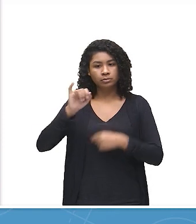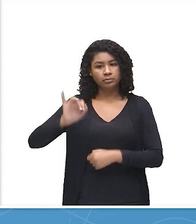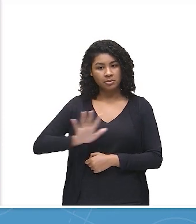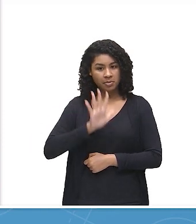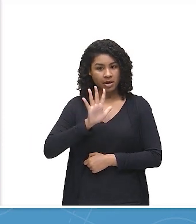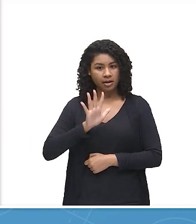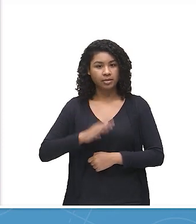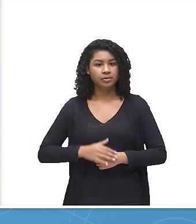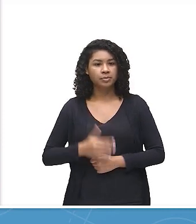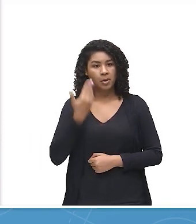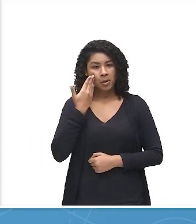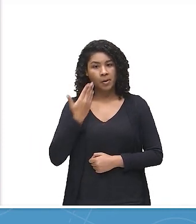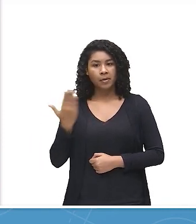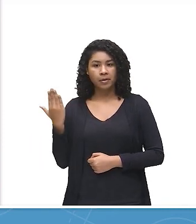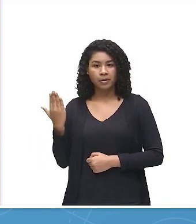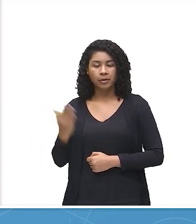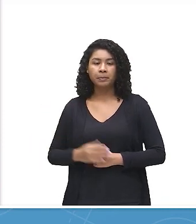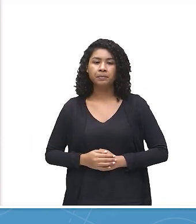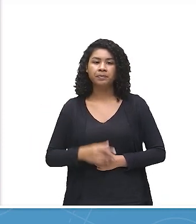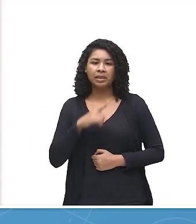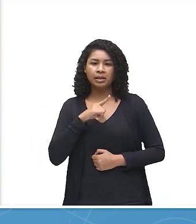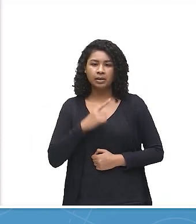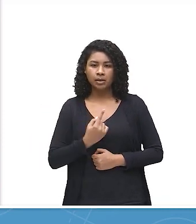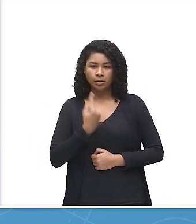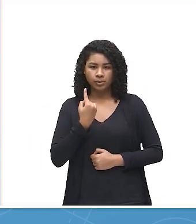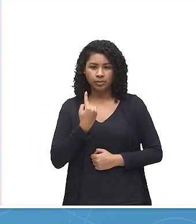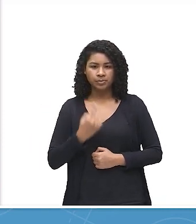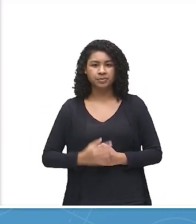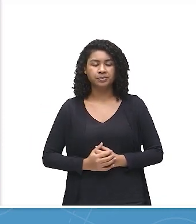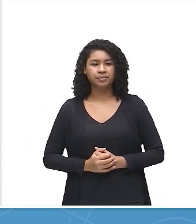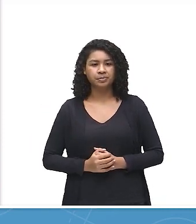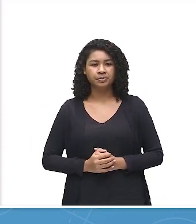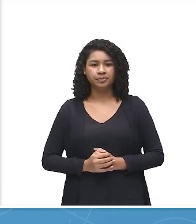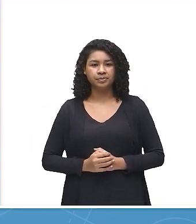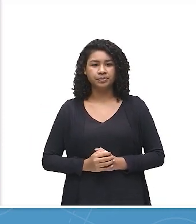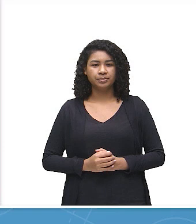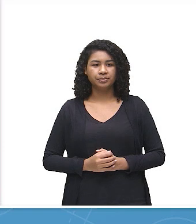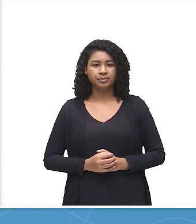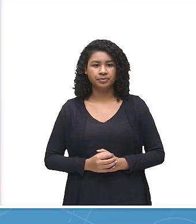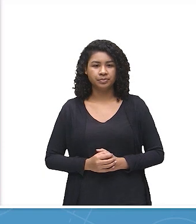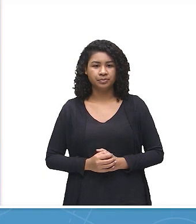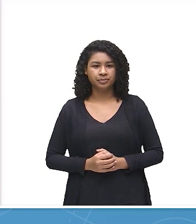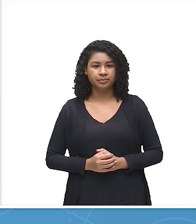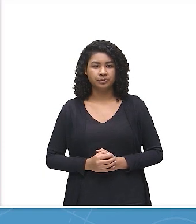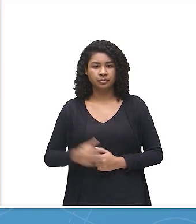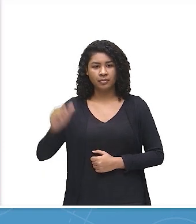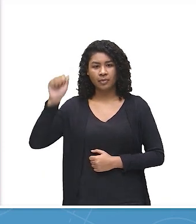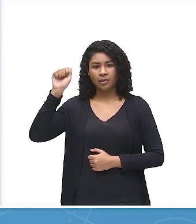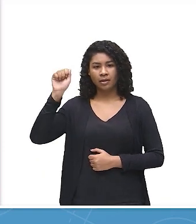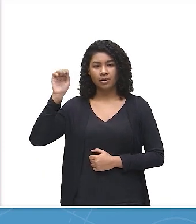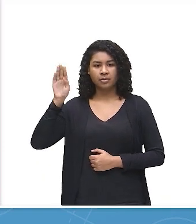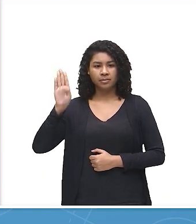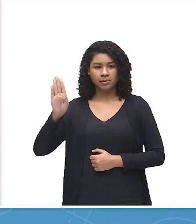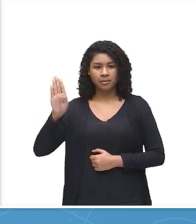Agora ainda com o uso das prepositions, certo?